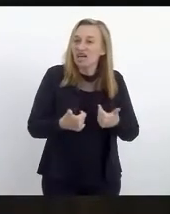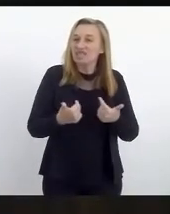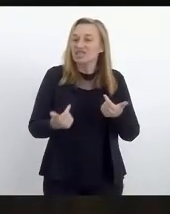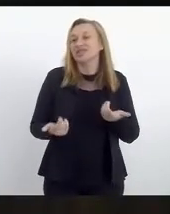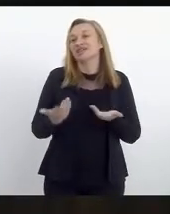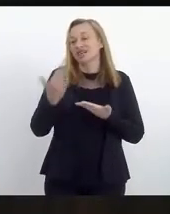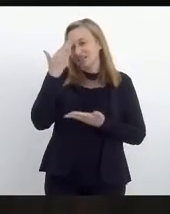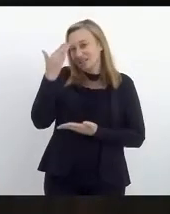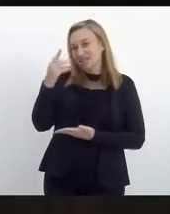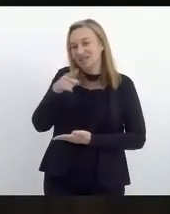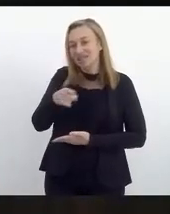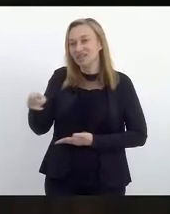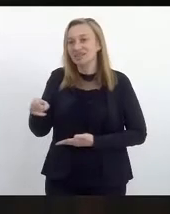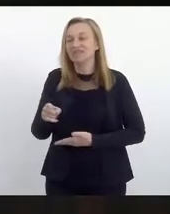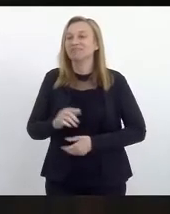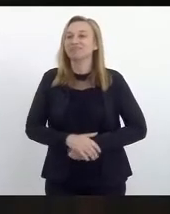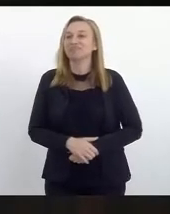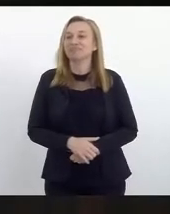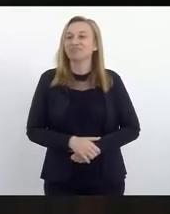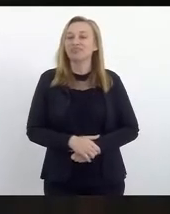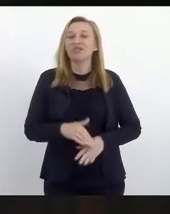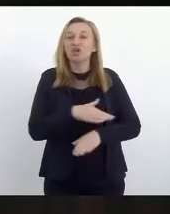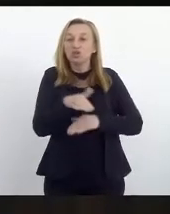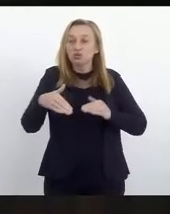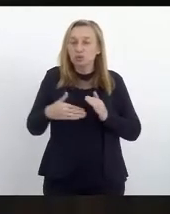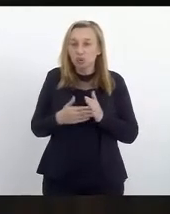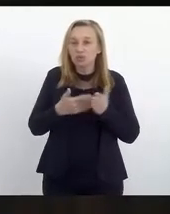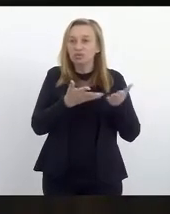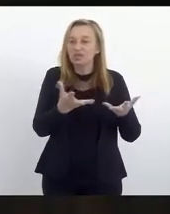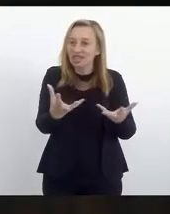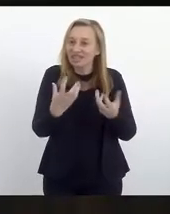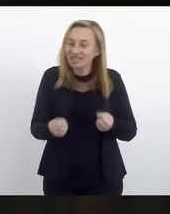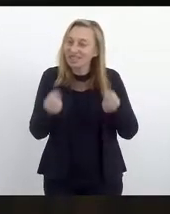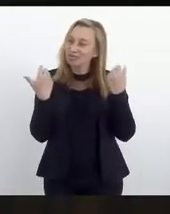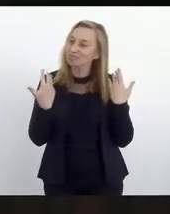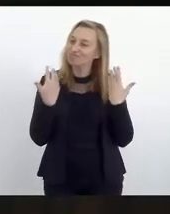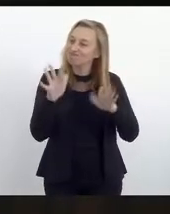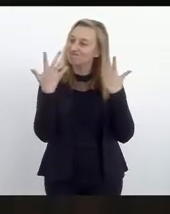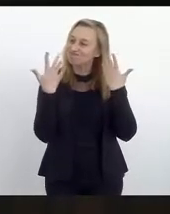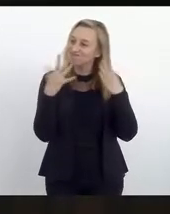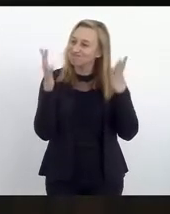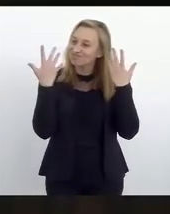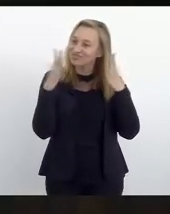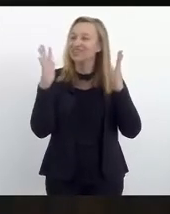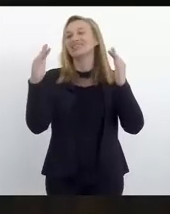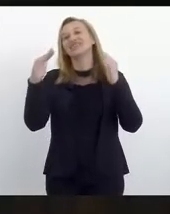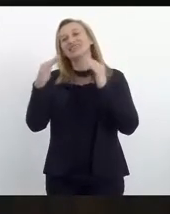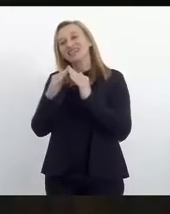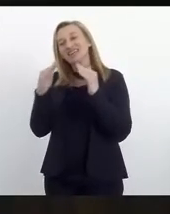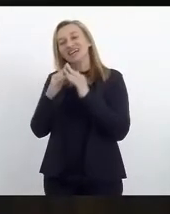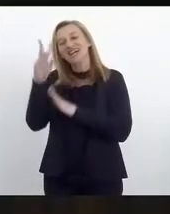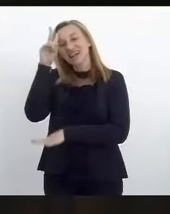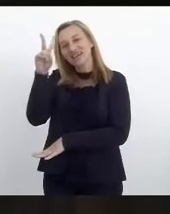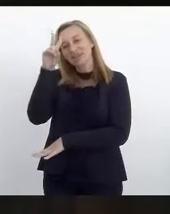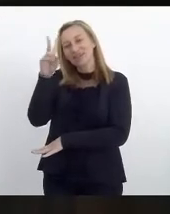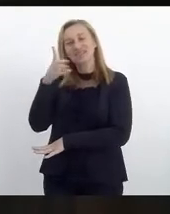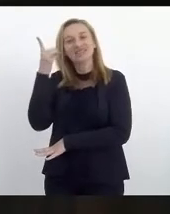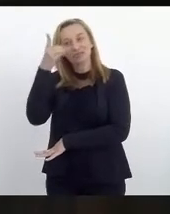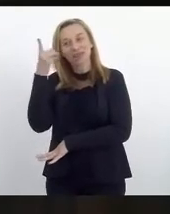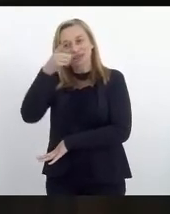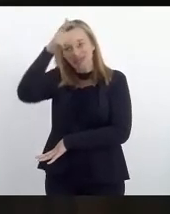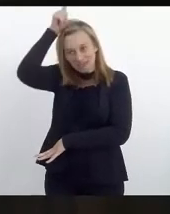eles. Sejam todos, recebam aí os aplausos desta casa na lembrança do